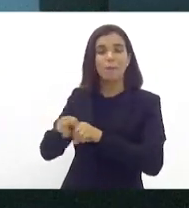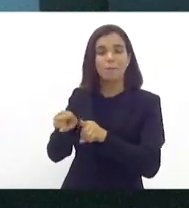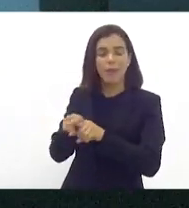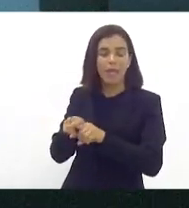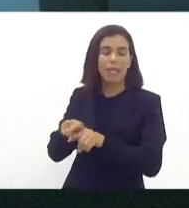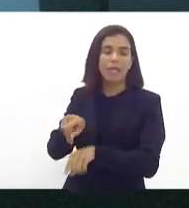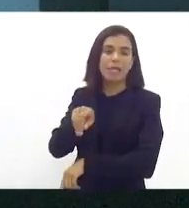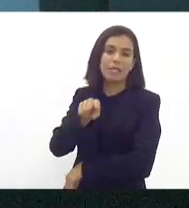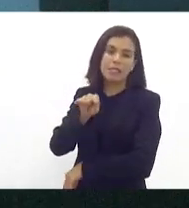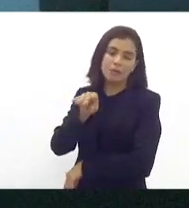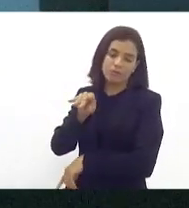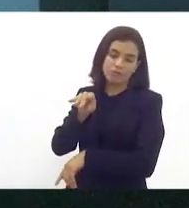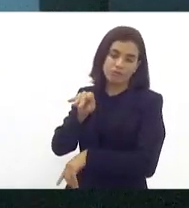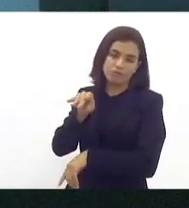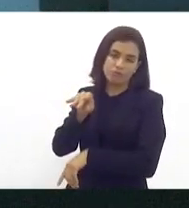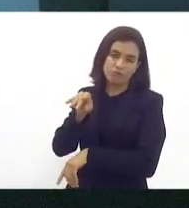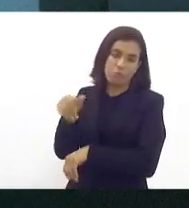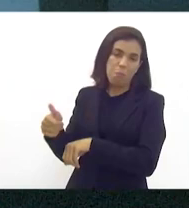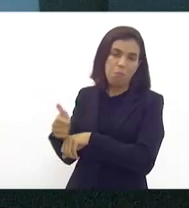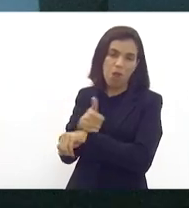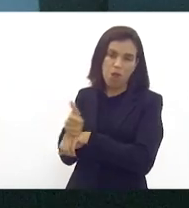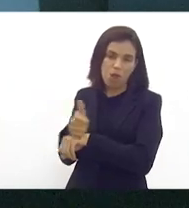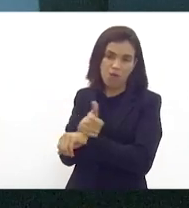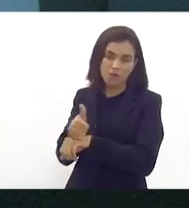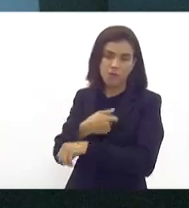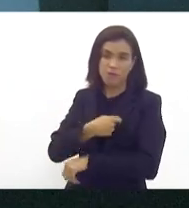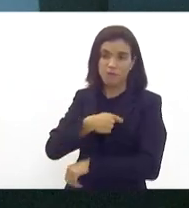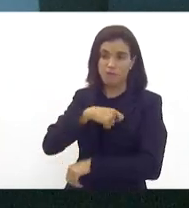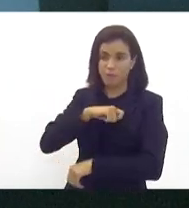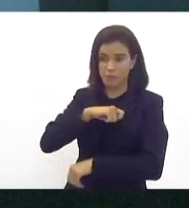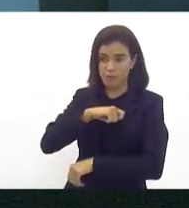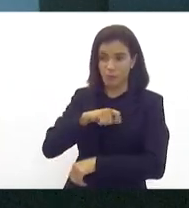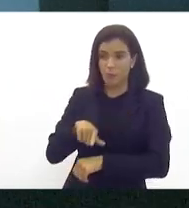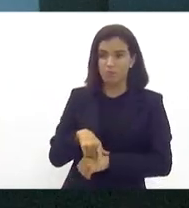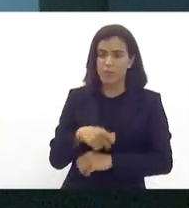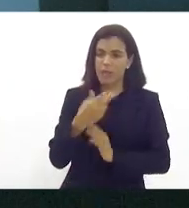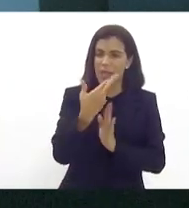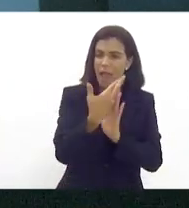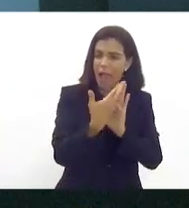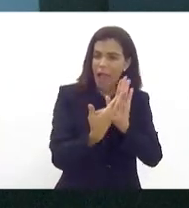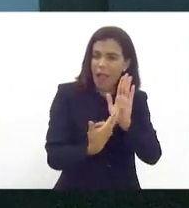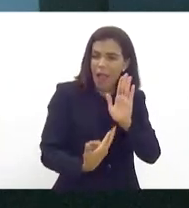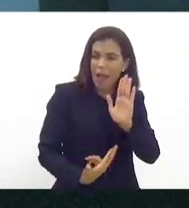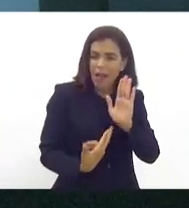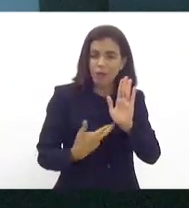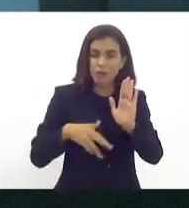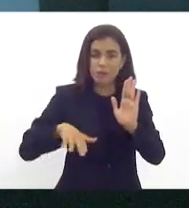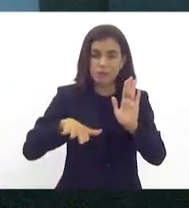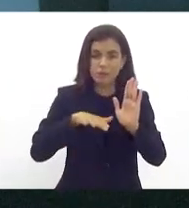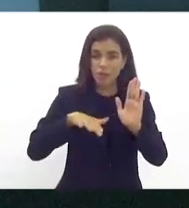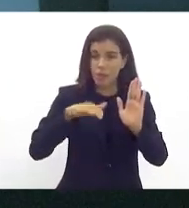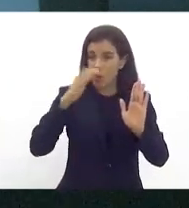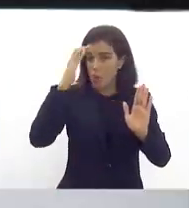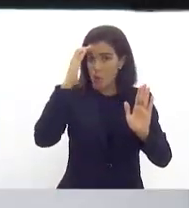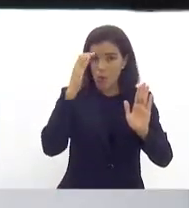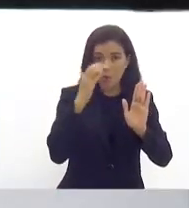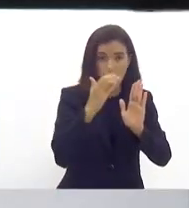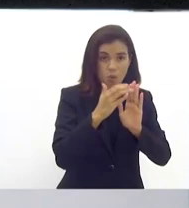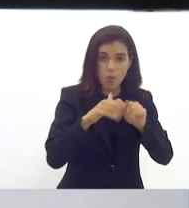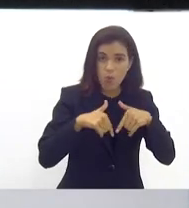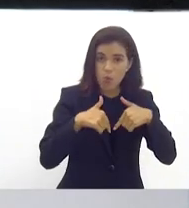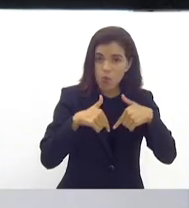apresenta eh relatórios apresenta ações caso descumpra alguma coisa ela